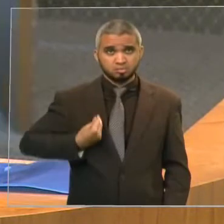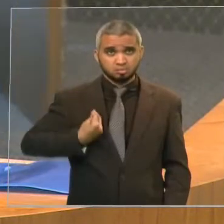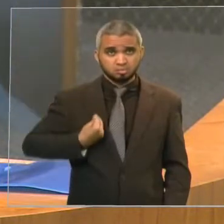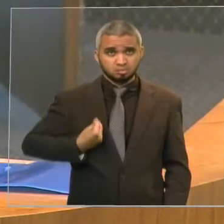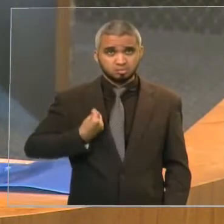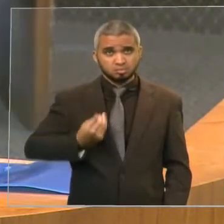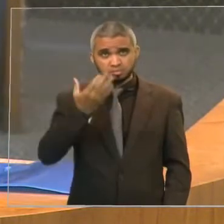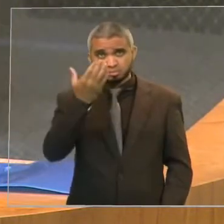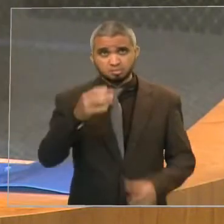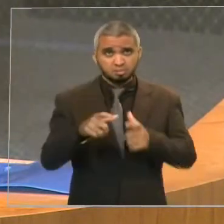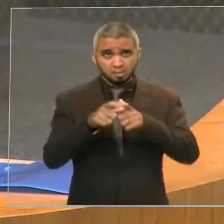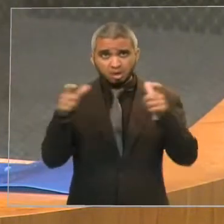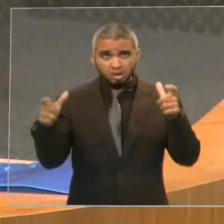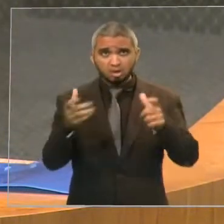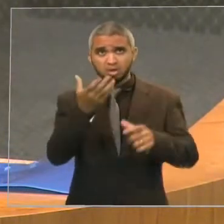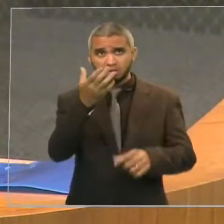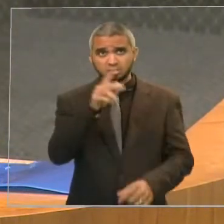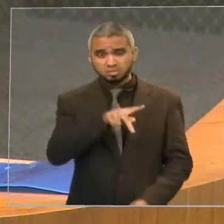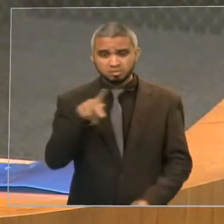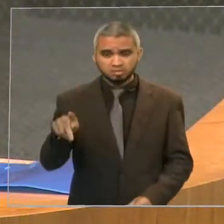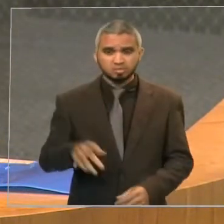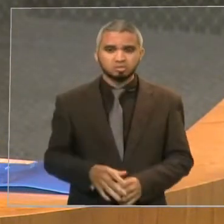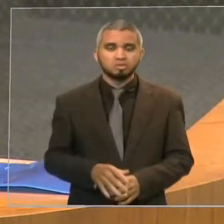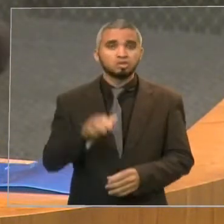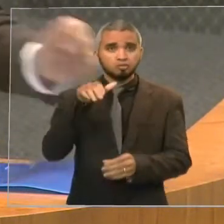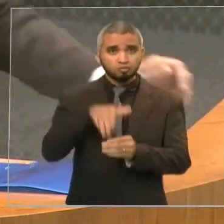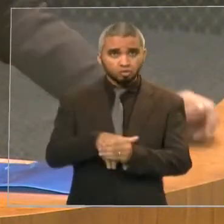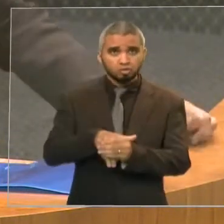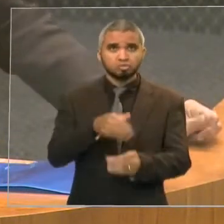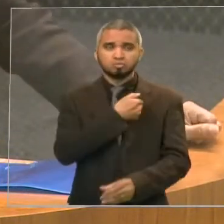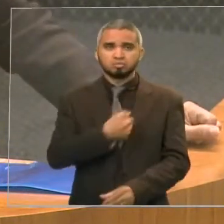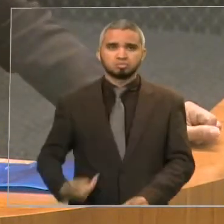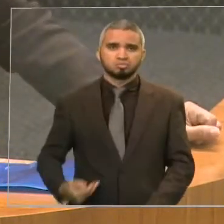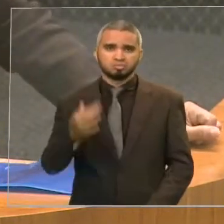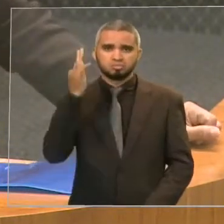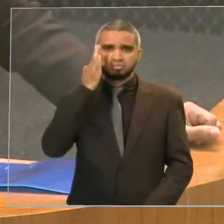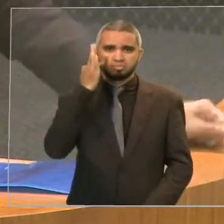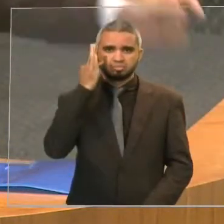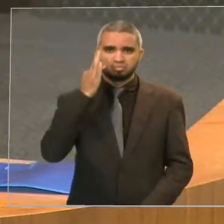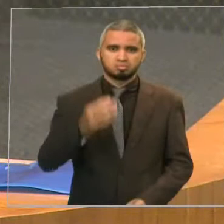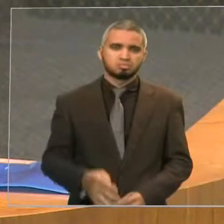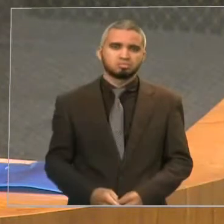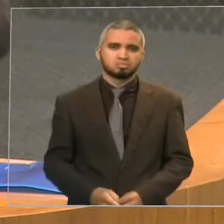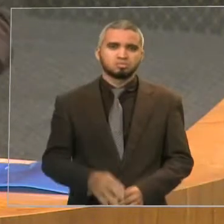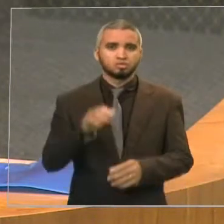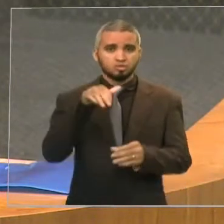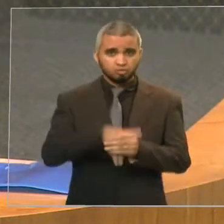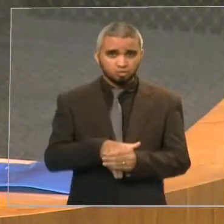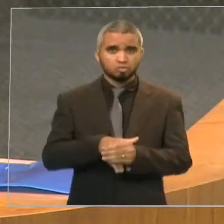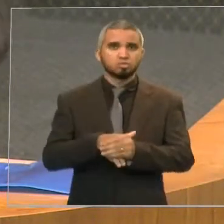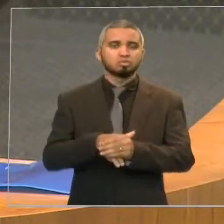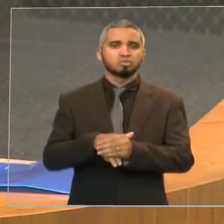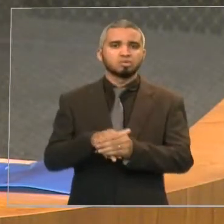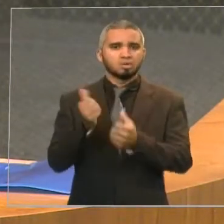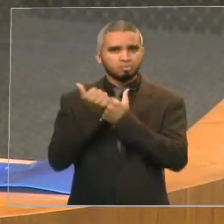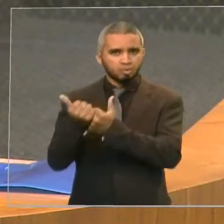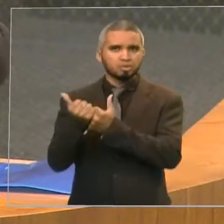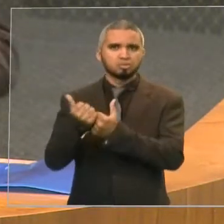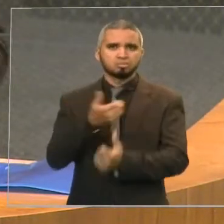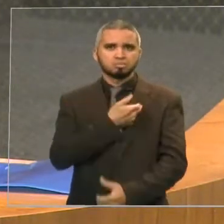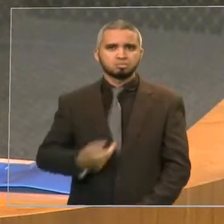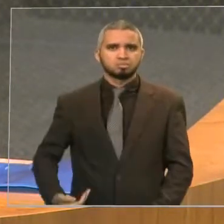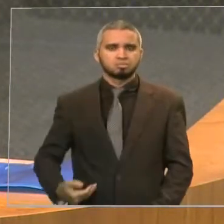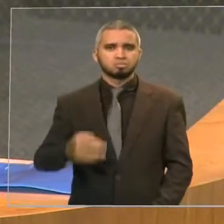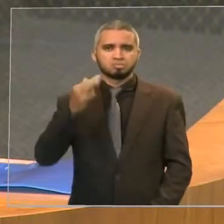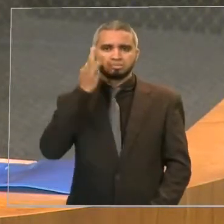maioria, quase que a totalidade, votou no governador Flávio Dino. Votou no governador Flávio Dino. Acreditou